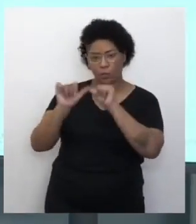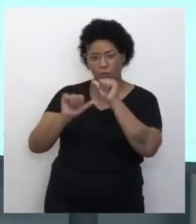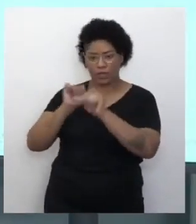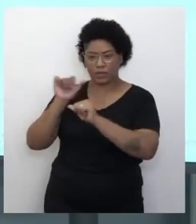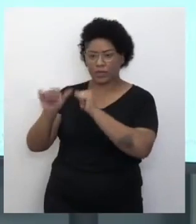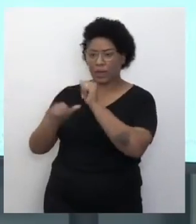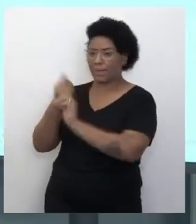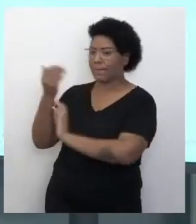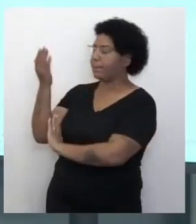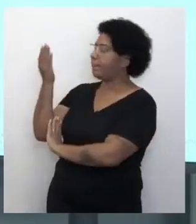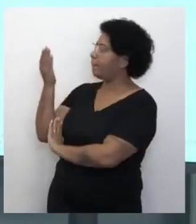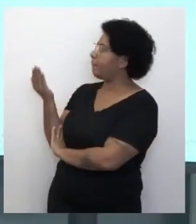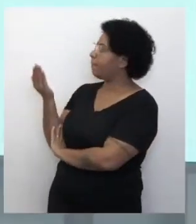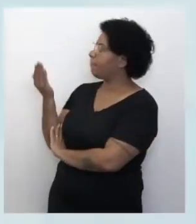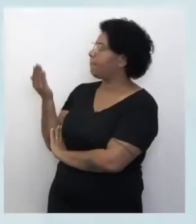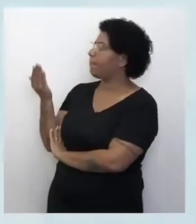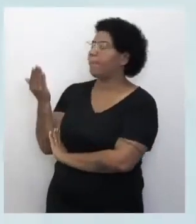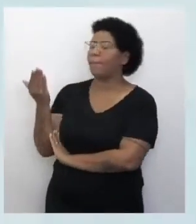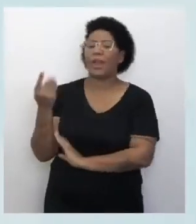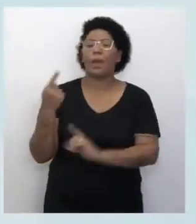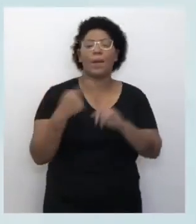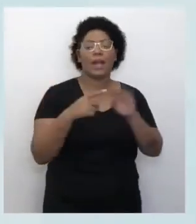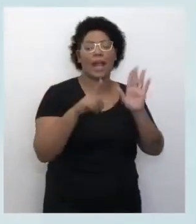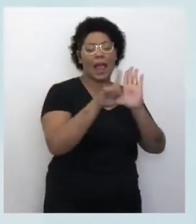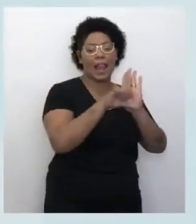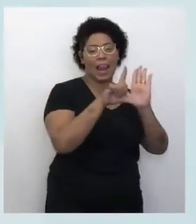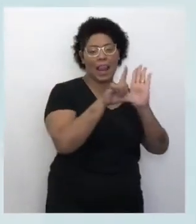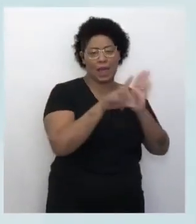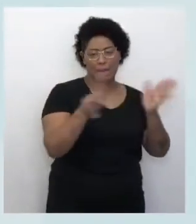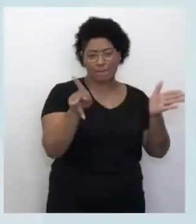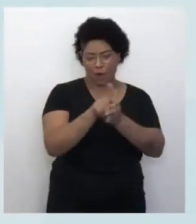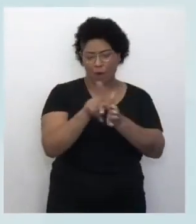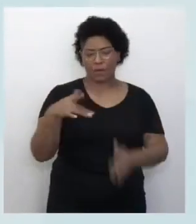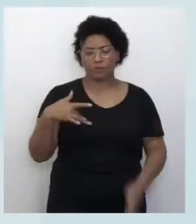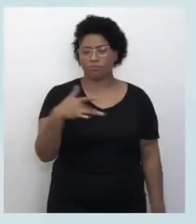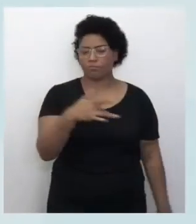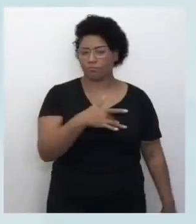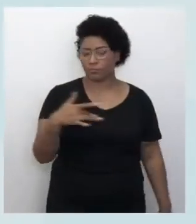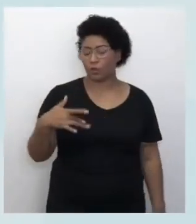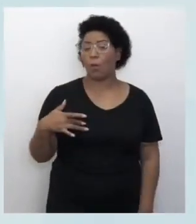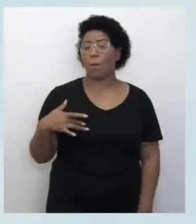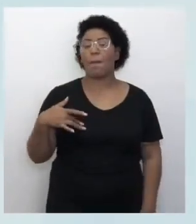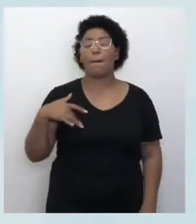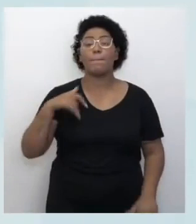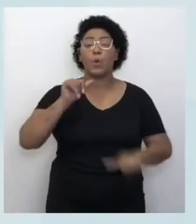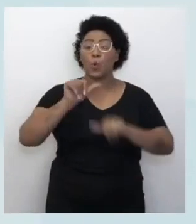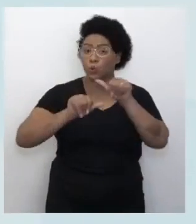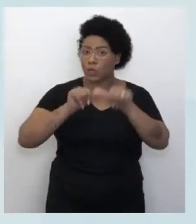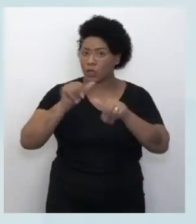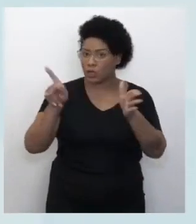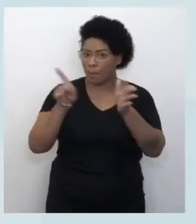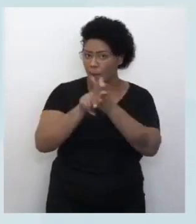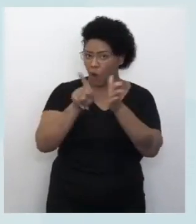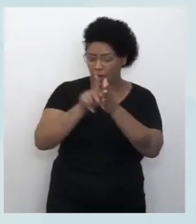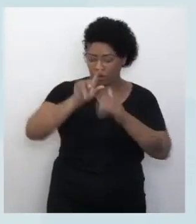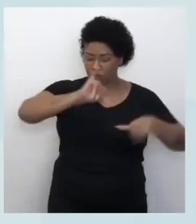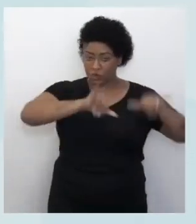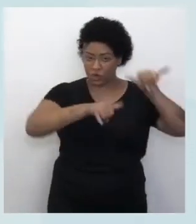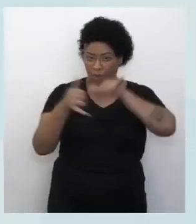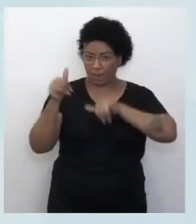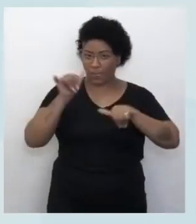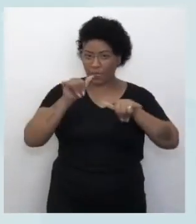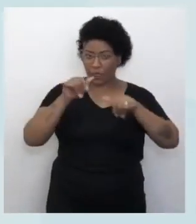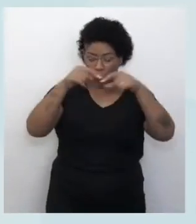temos aí, a lei de Lavoisier, em uma reação química feita em um recipiente